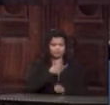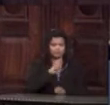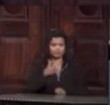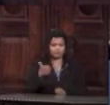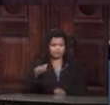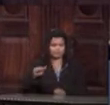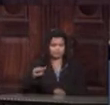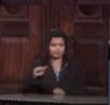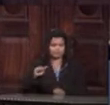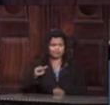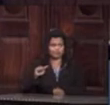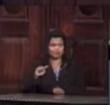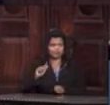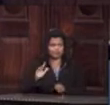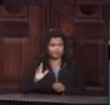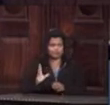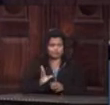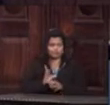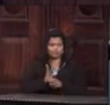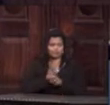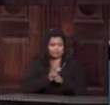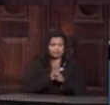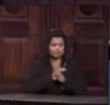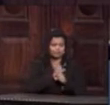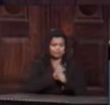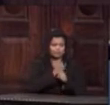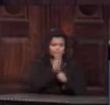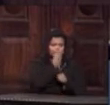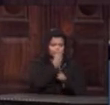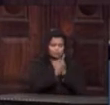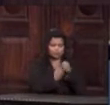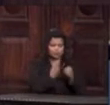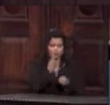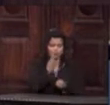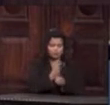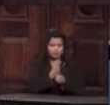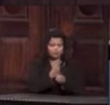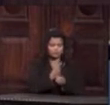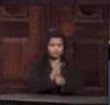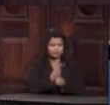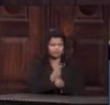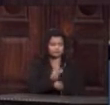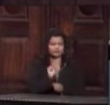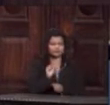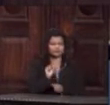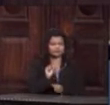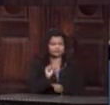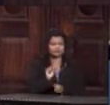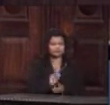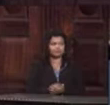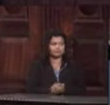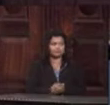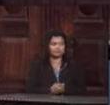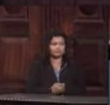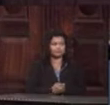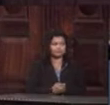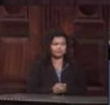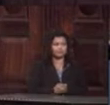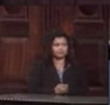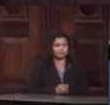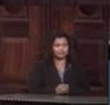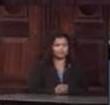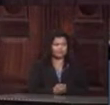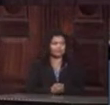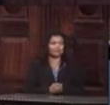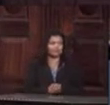faz exatamente um ano que se consumou no poder legislativo federal